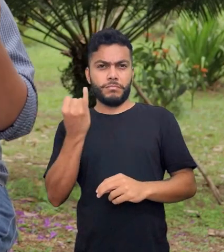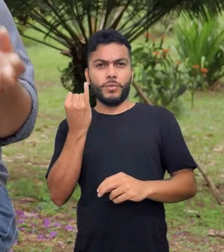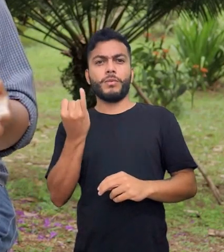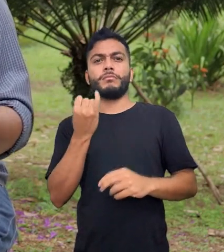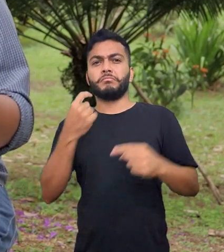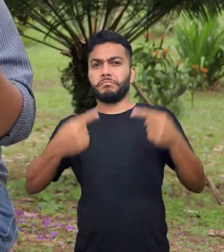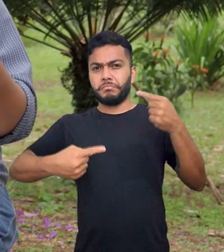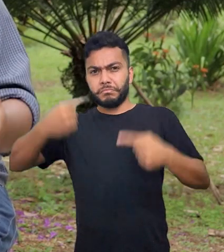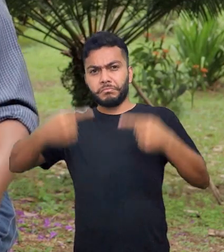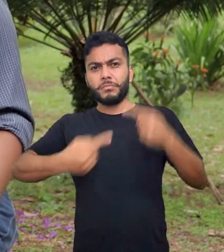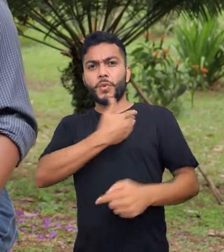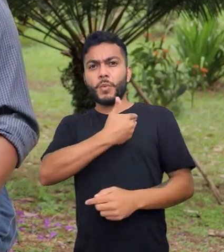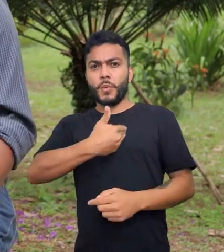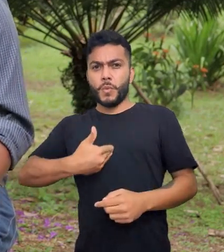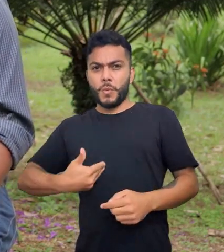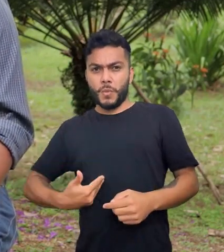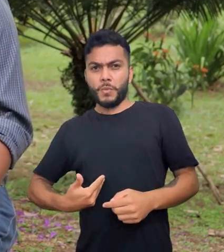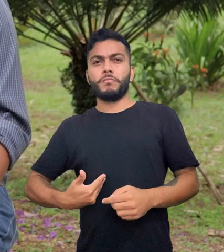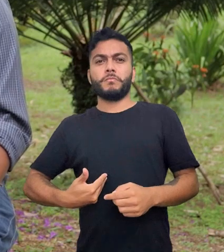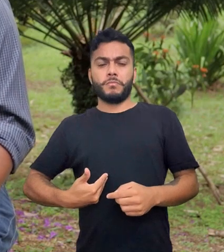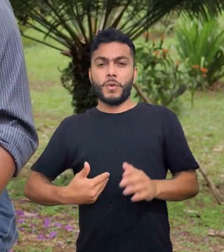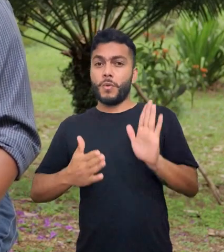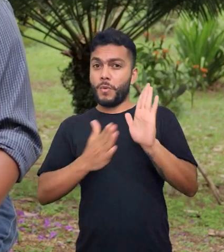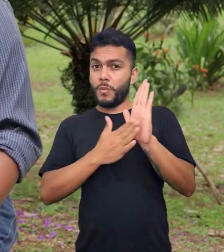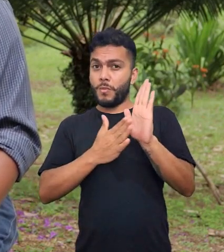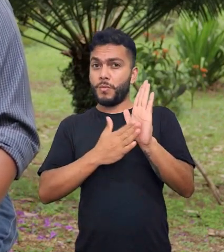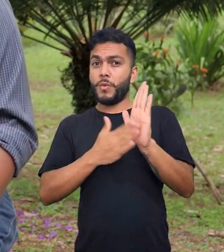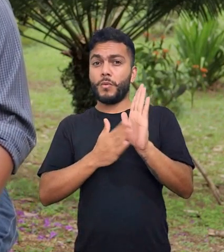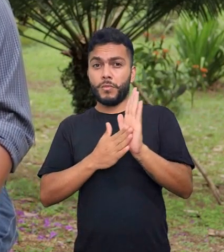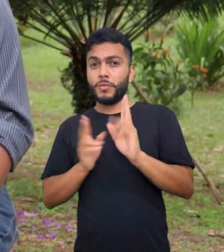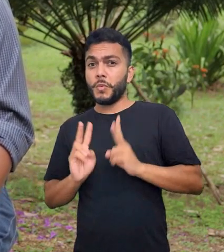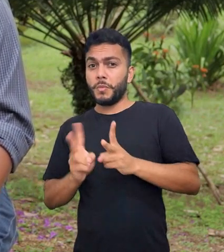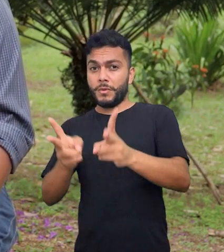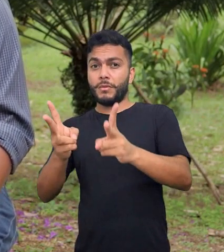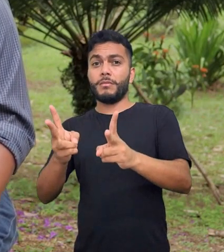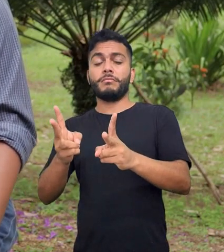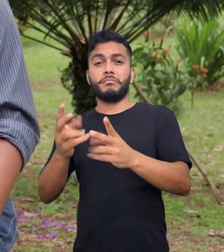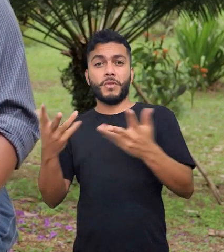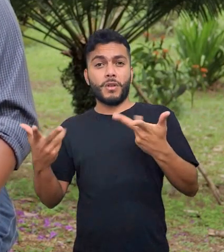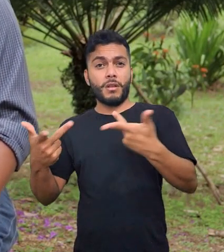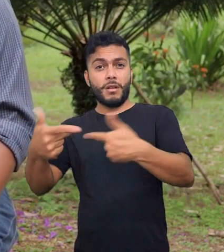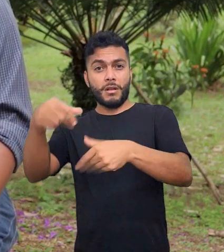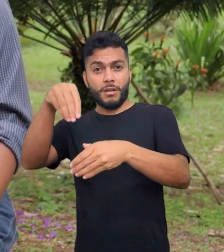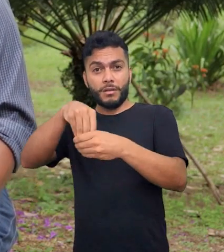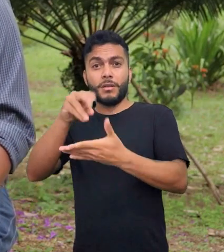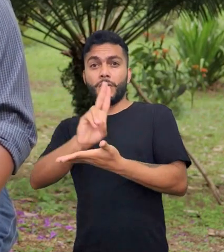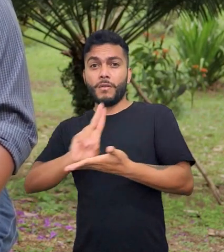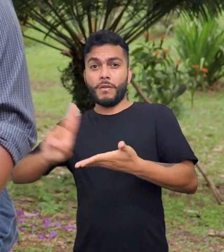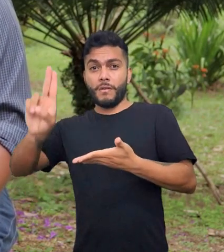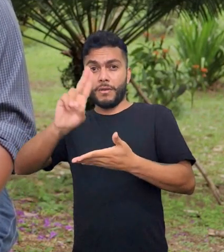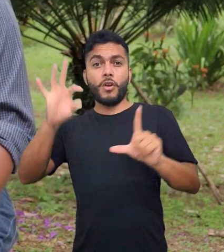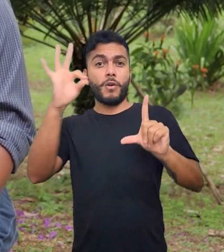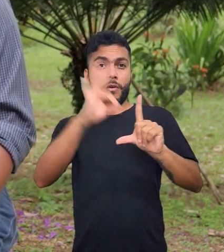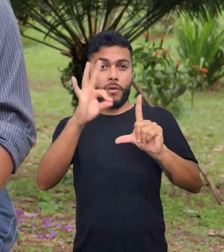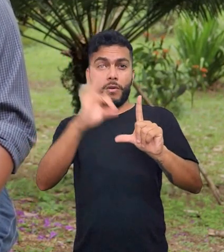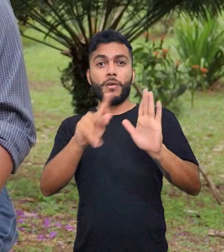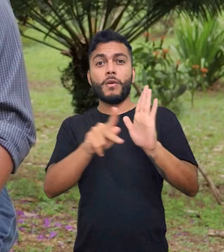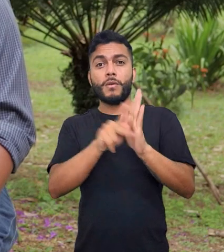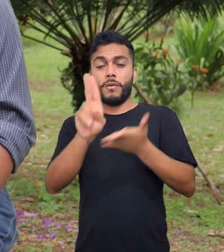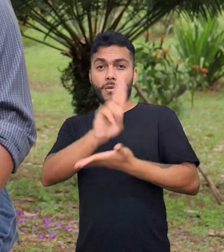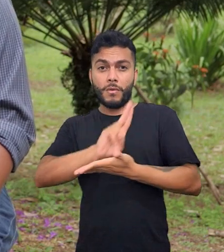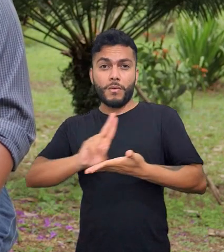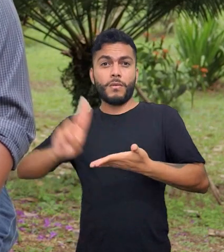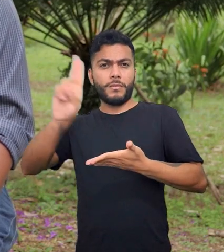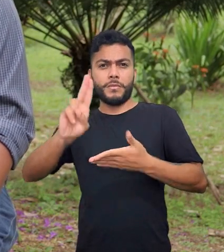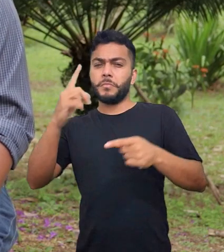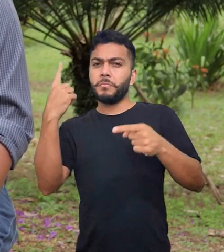propostas de permanência qualificada na universidade, das cotas nas universidades, porque sem essas dinâmicas